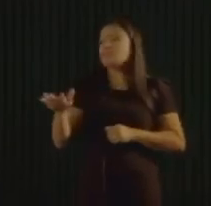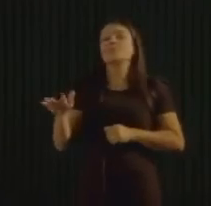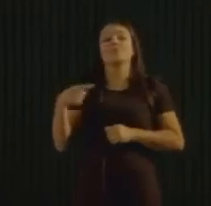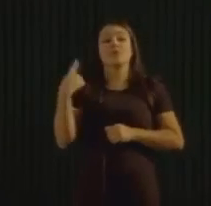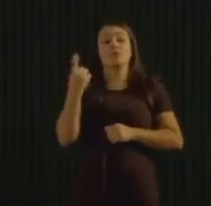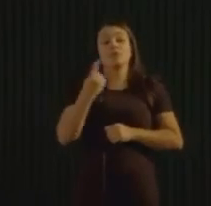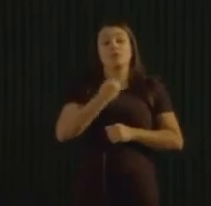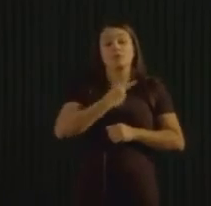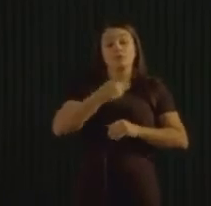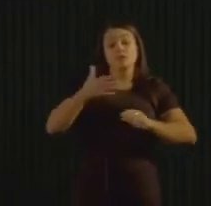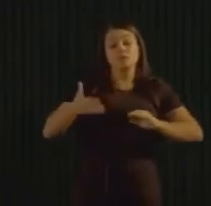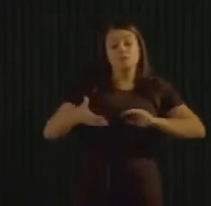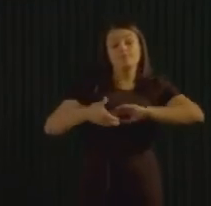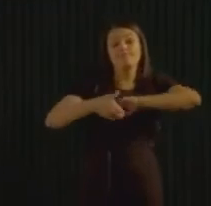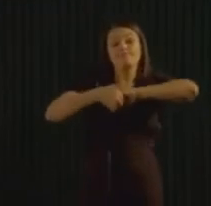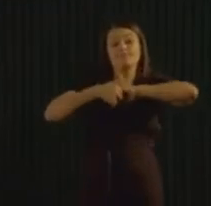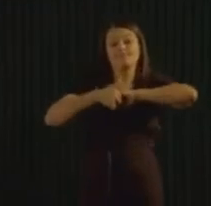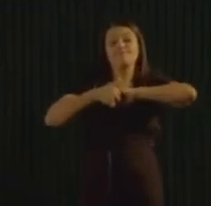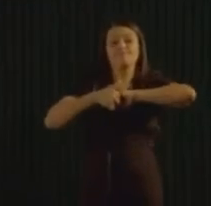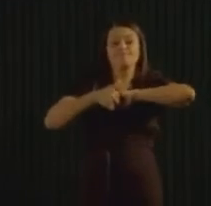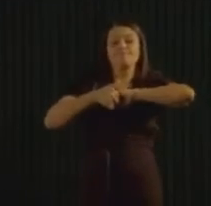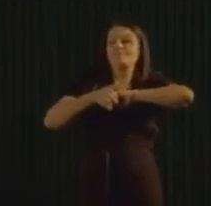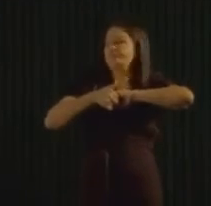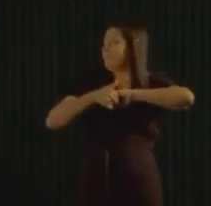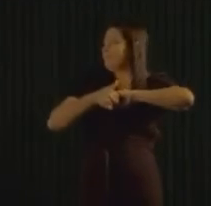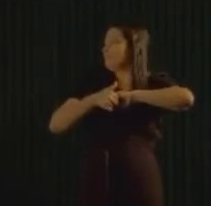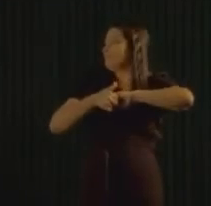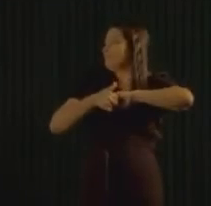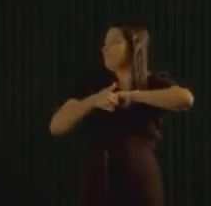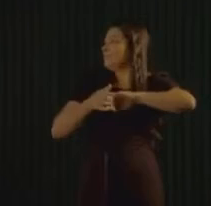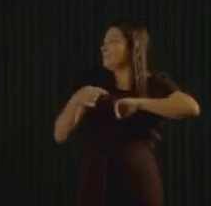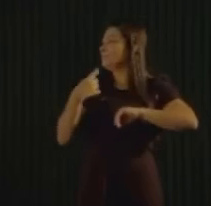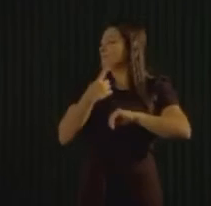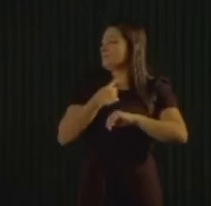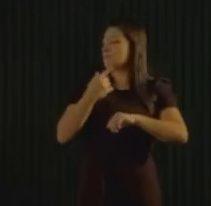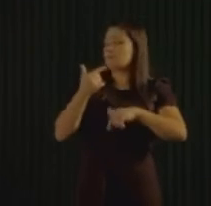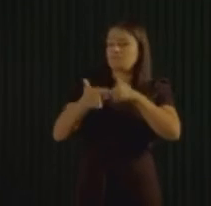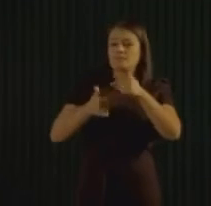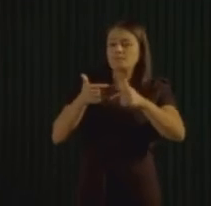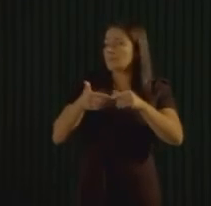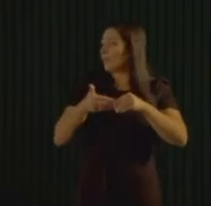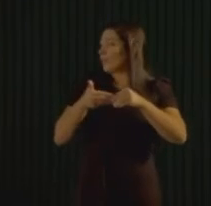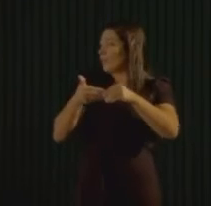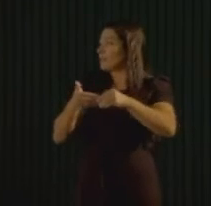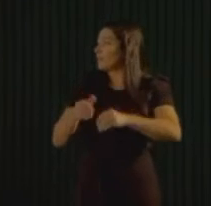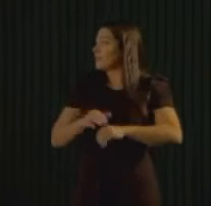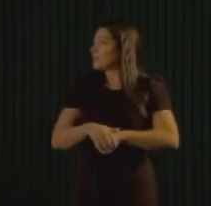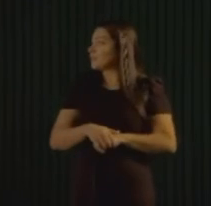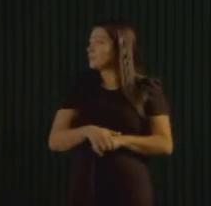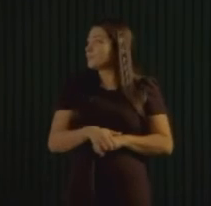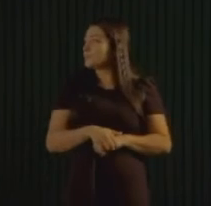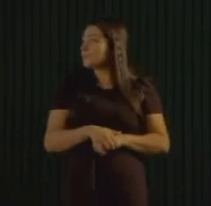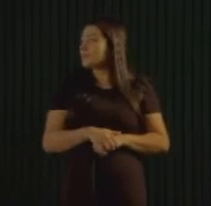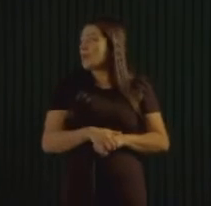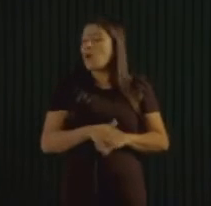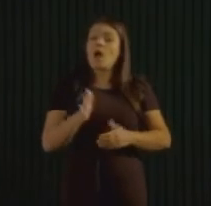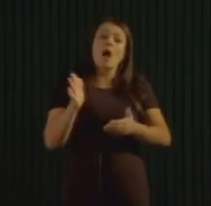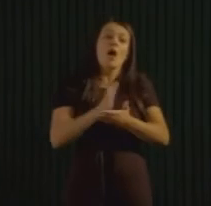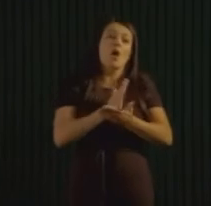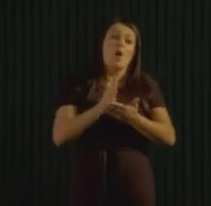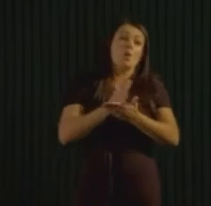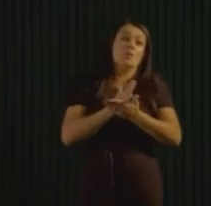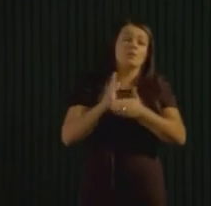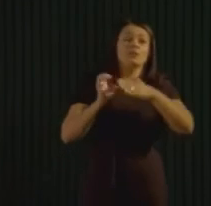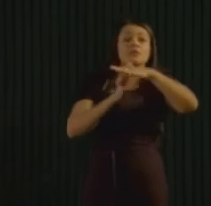e dando um novo sentido, inclusive, para a operação dentro dessas cooperativas. E